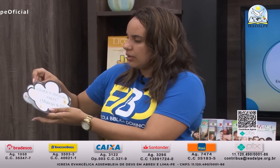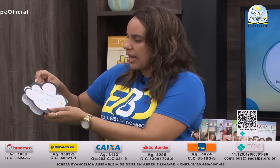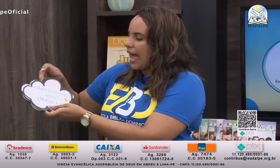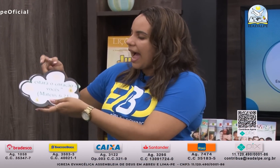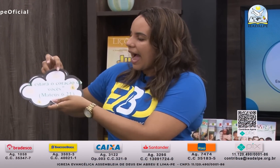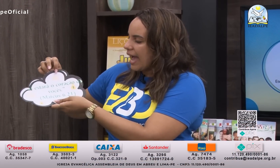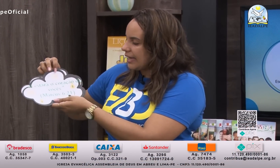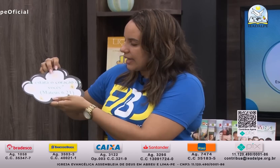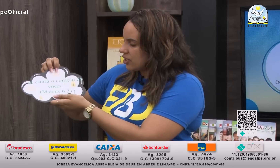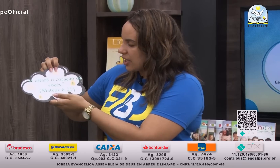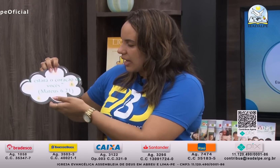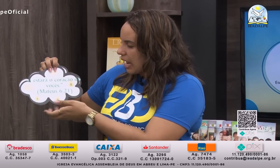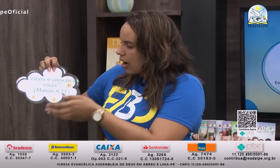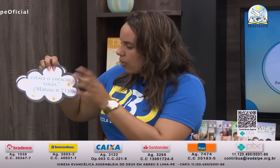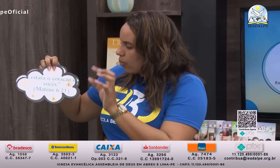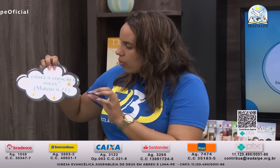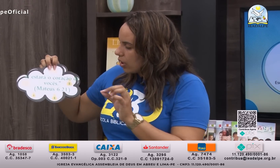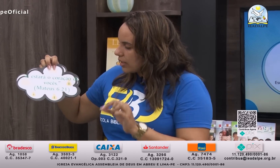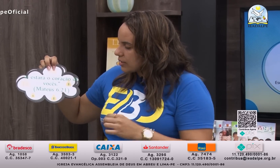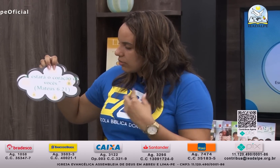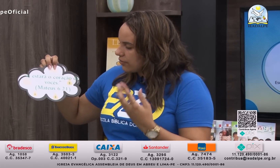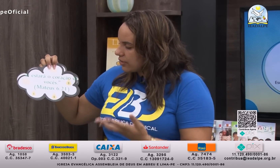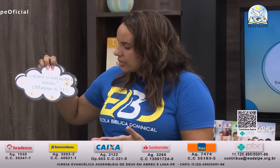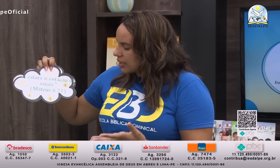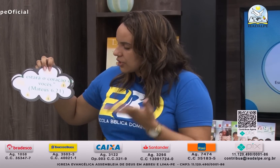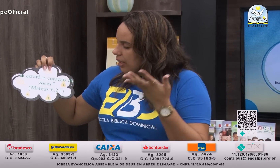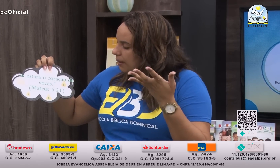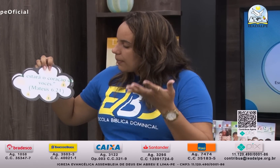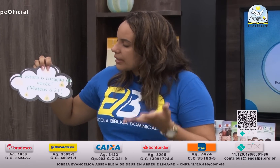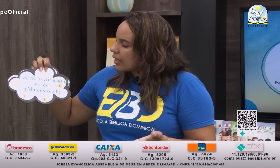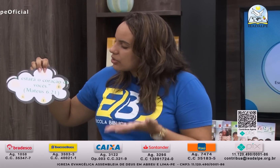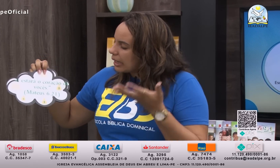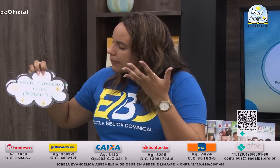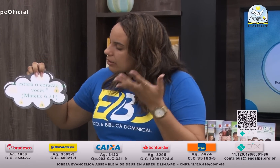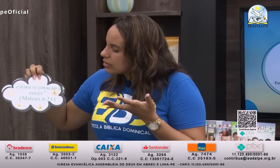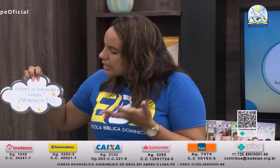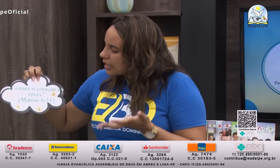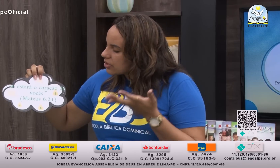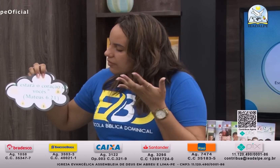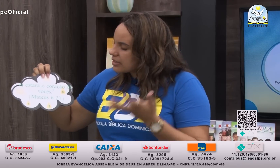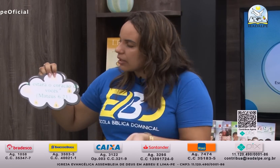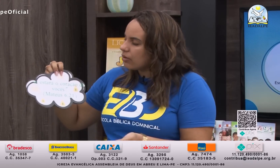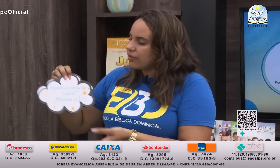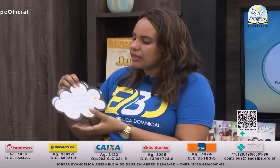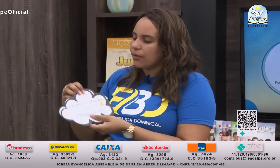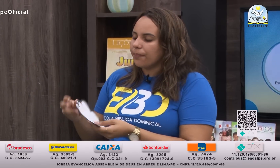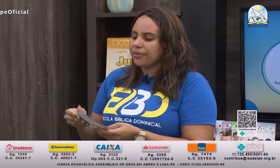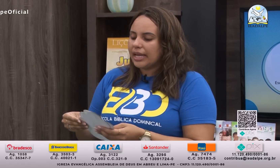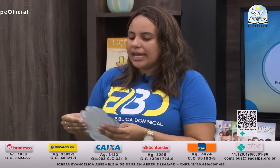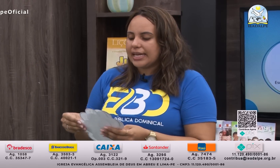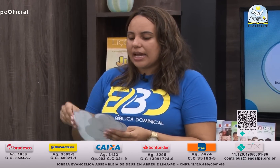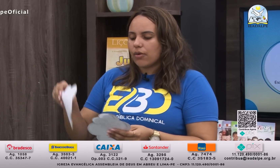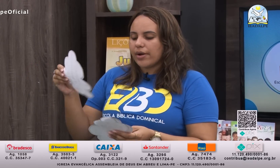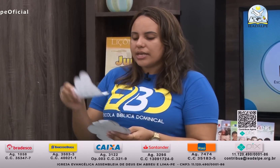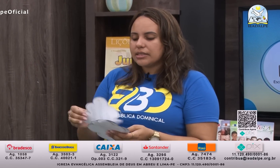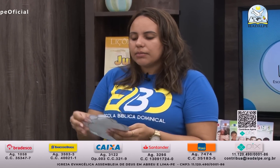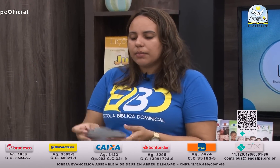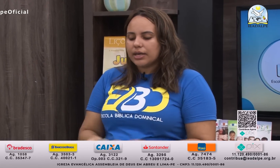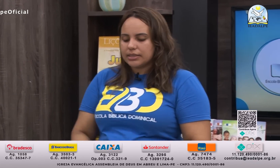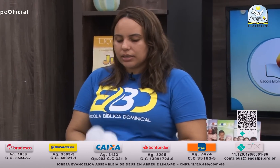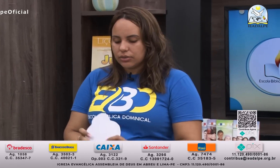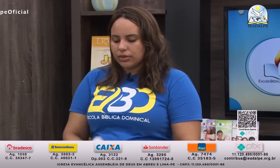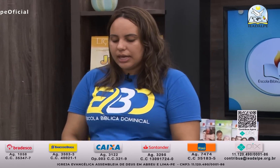próximo, aí estará o coração de vocês. Mateus capítulo 6, versículo 21. E é com